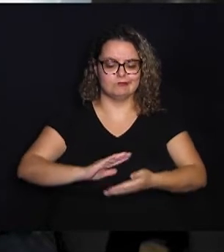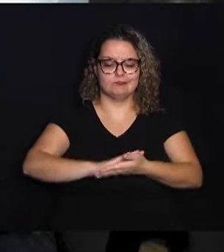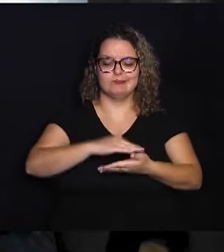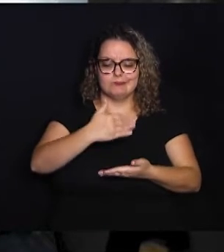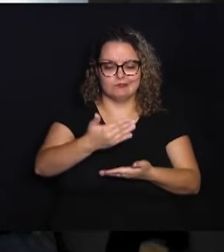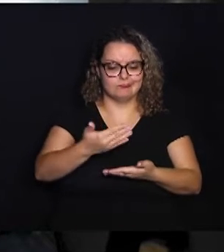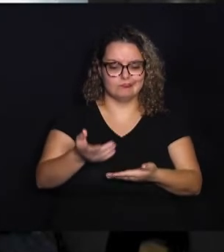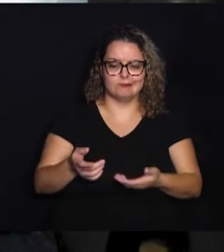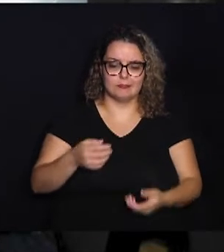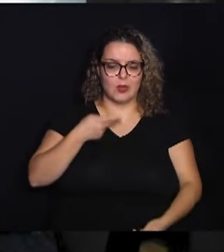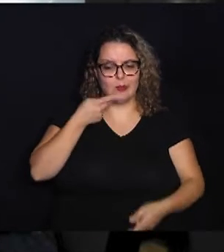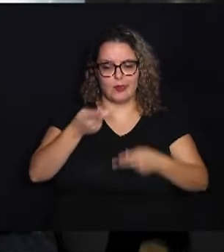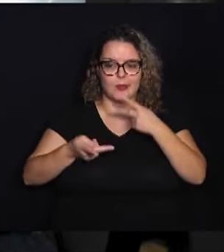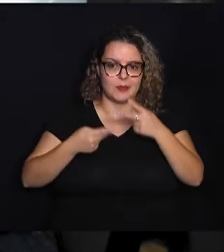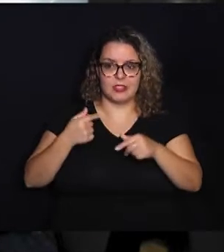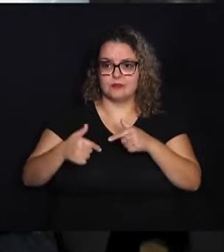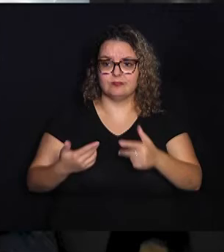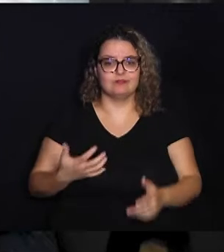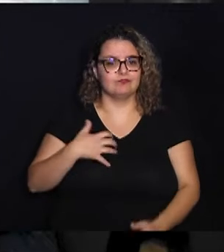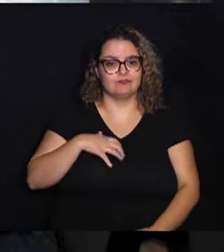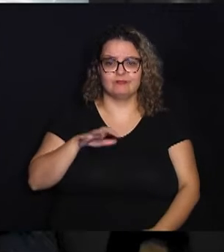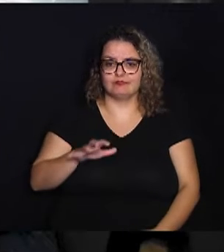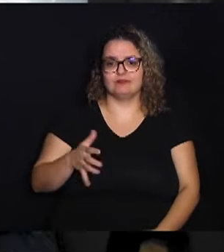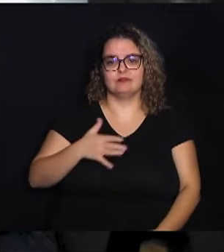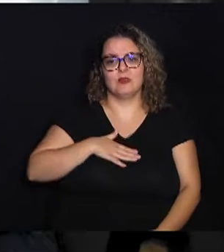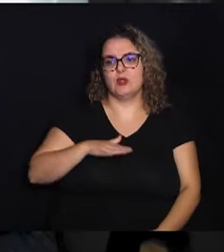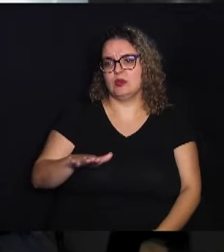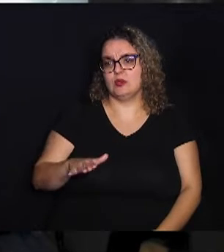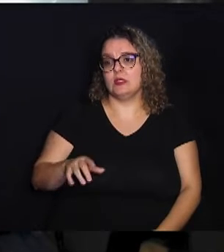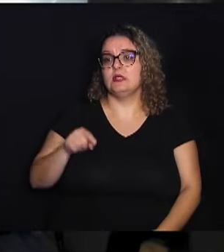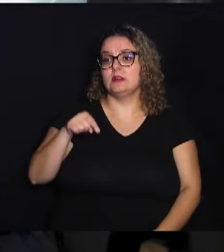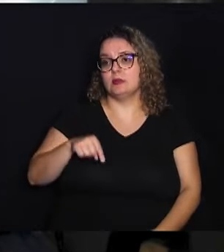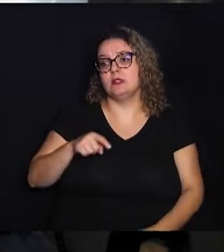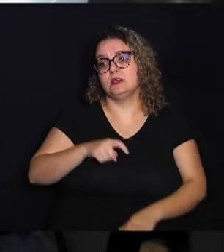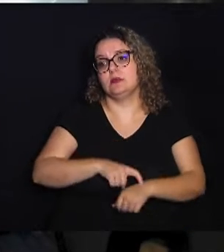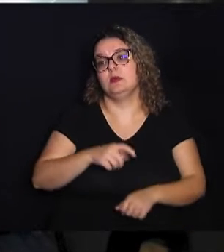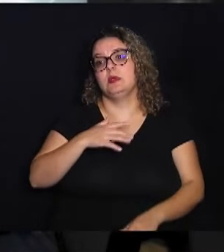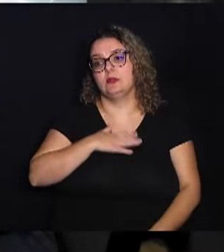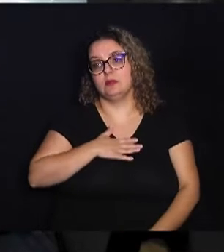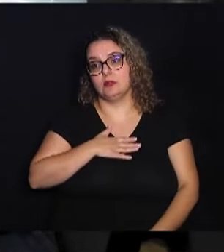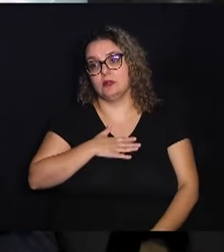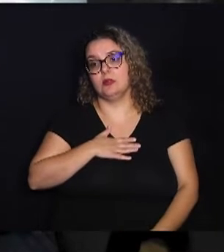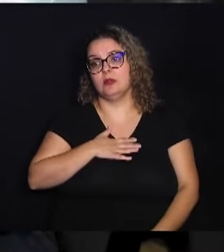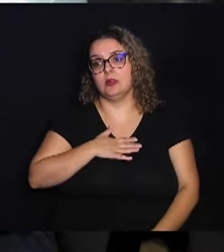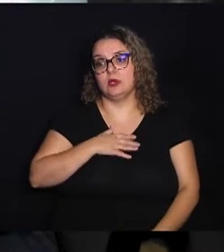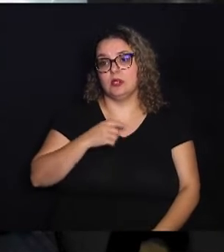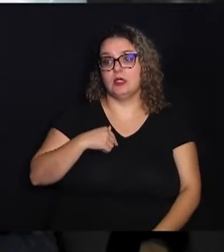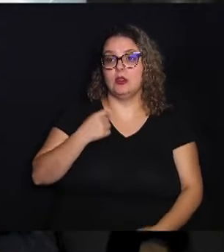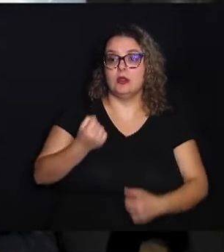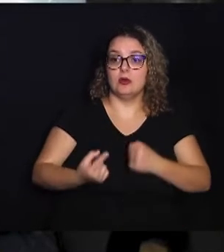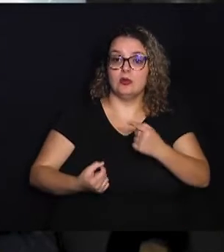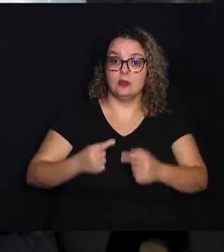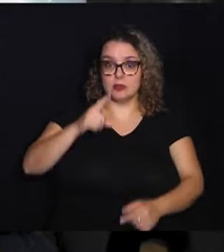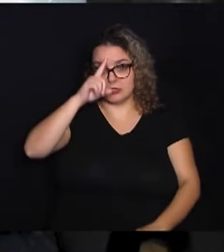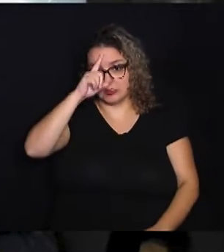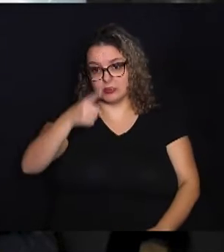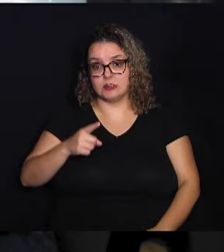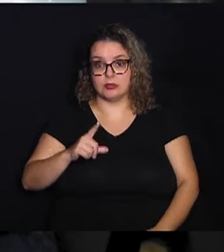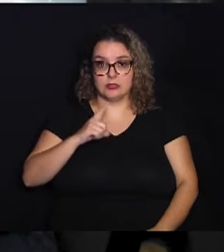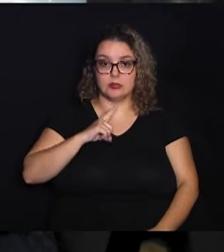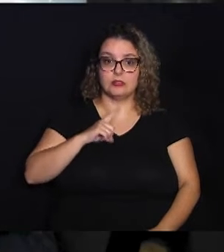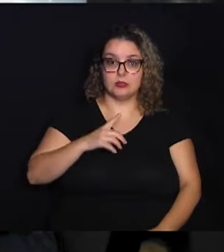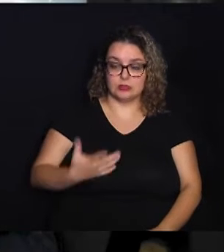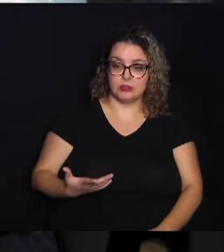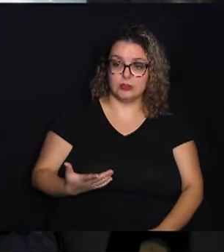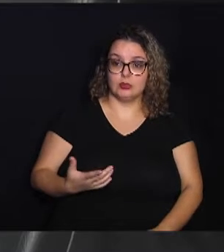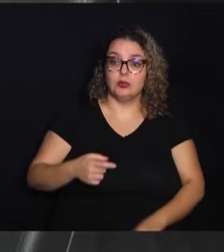né? E tendo que trabalhar dessa forma. Então, esse período para mim foi um período que eu tomei algumas decisões, né, de, no momento,